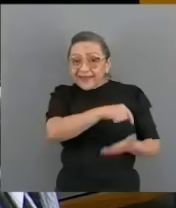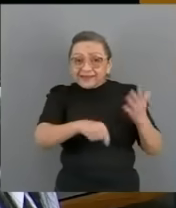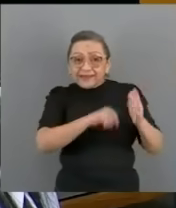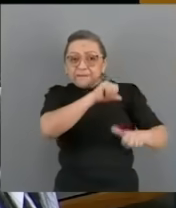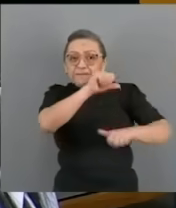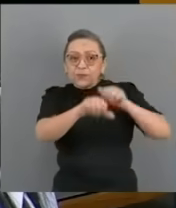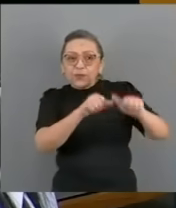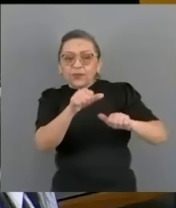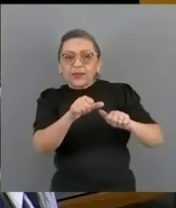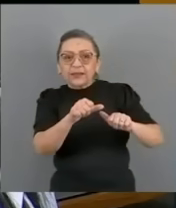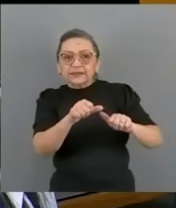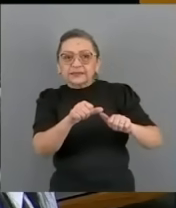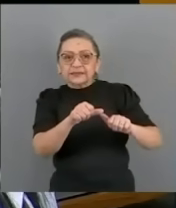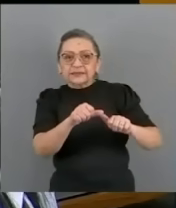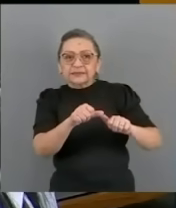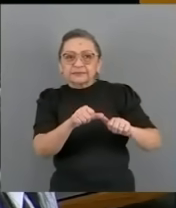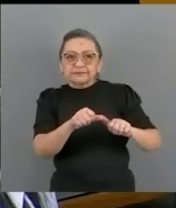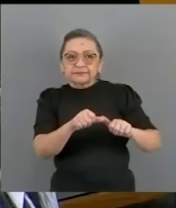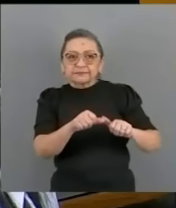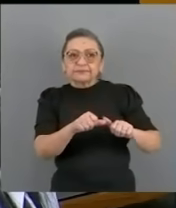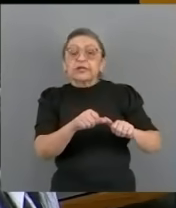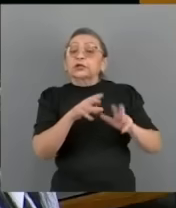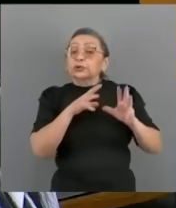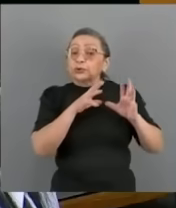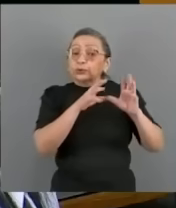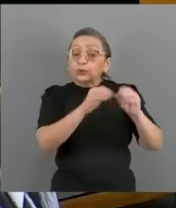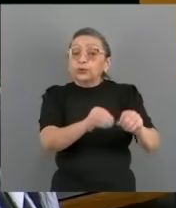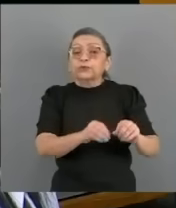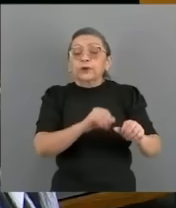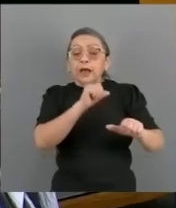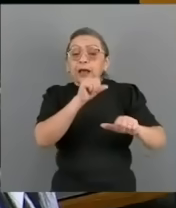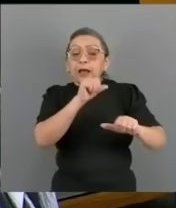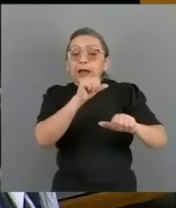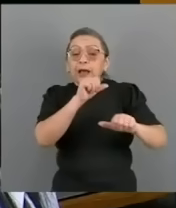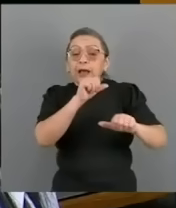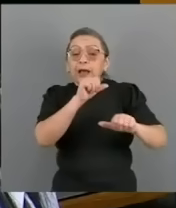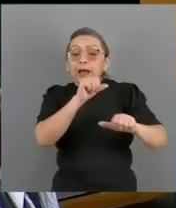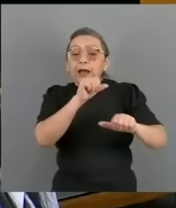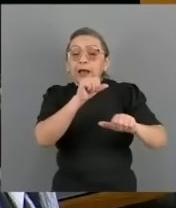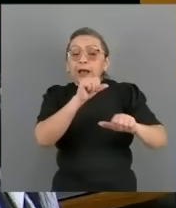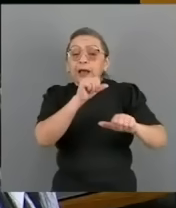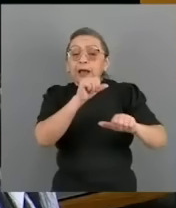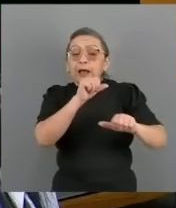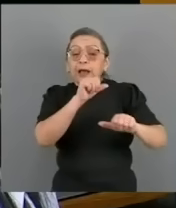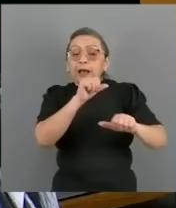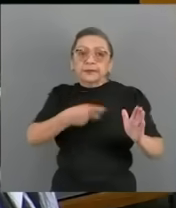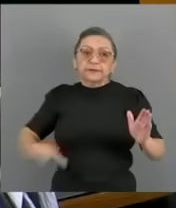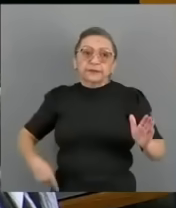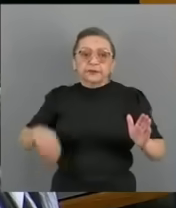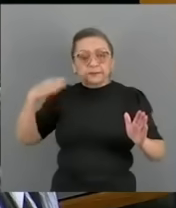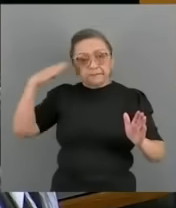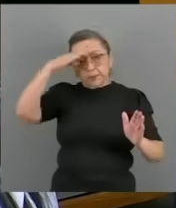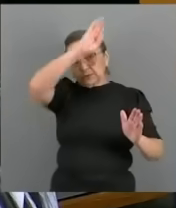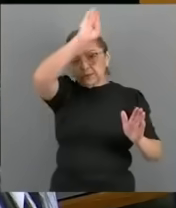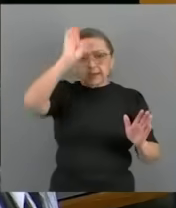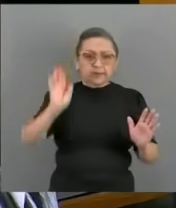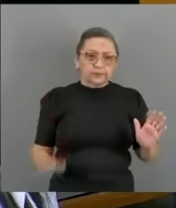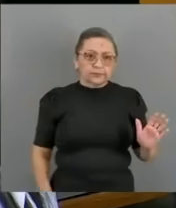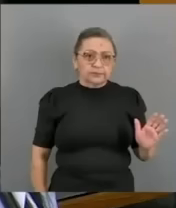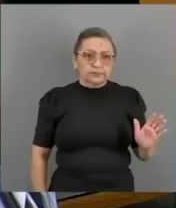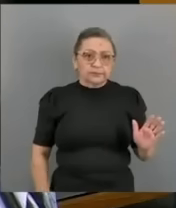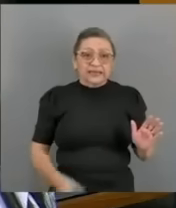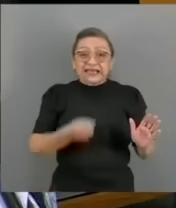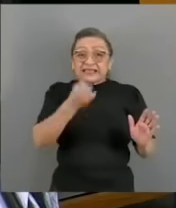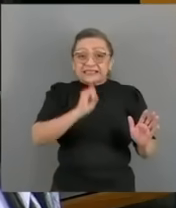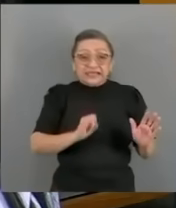normas e estas regras todas foram alteradas durante o governo Bolsonaro. Se